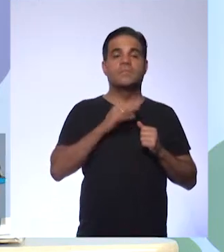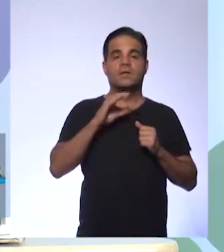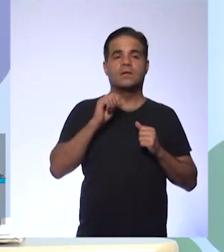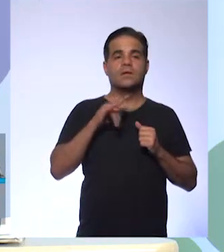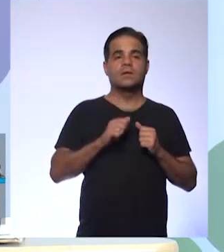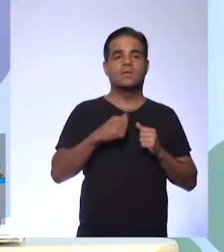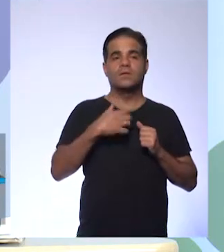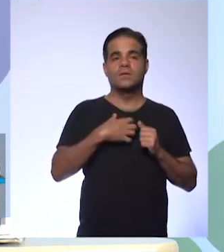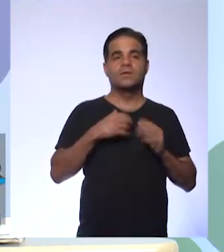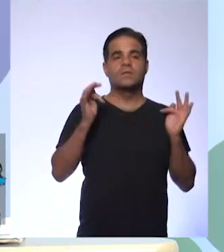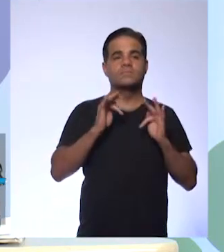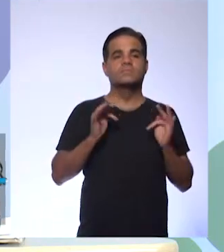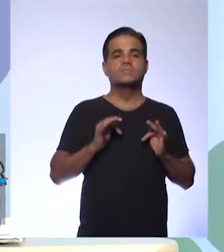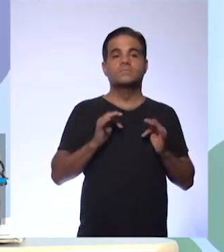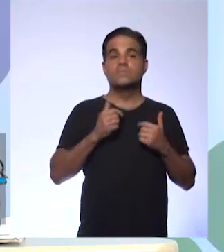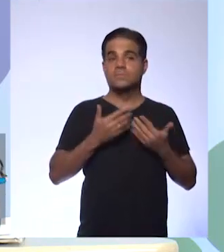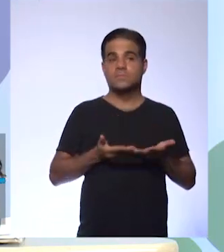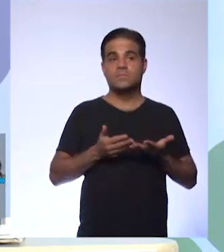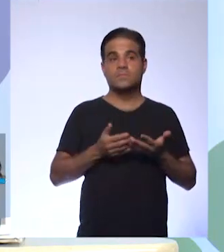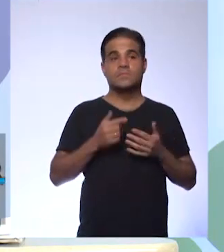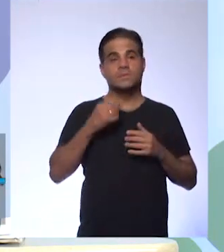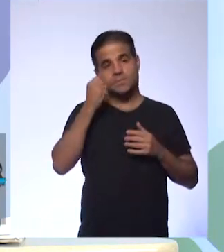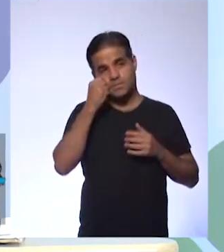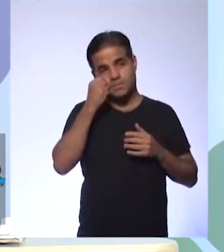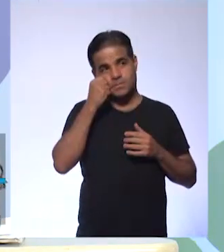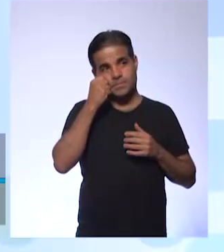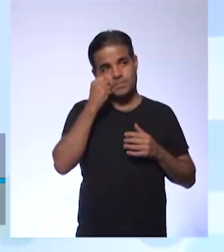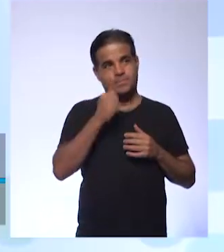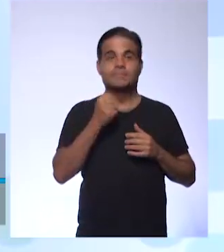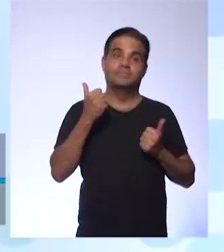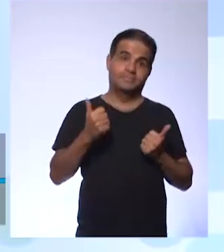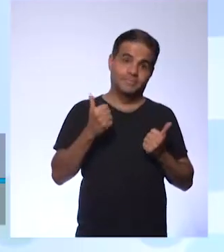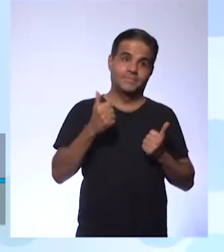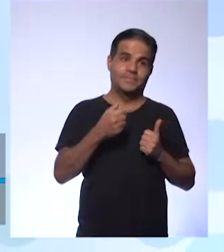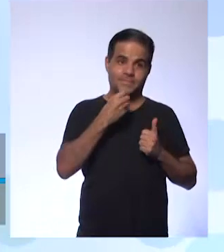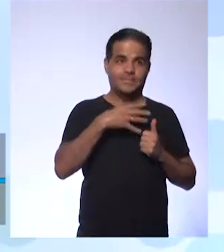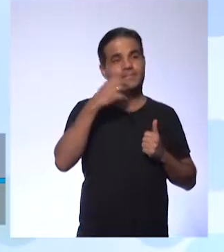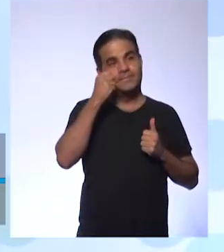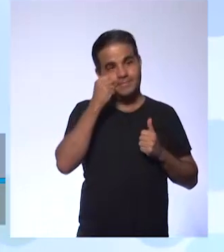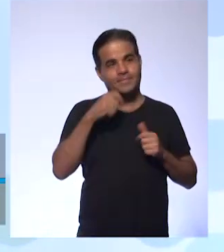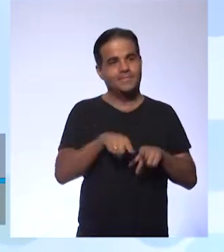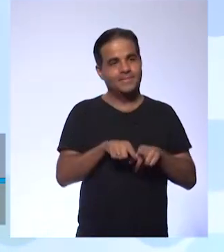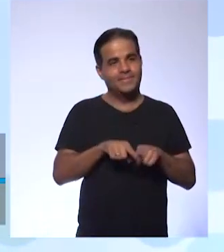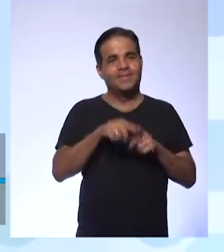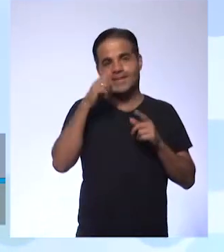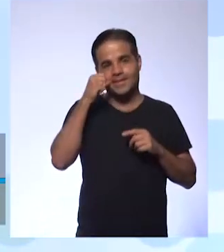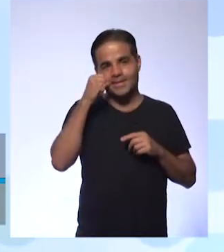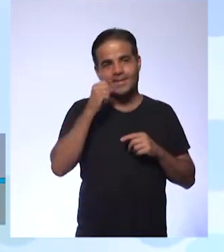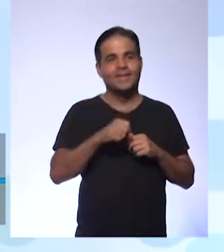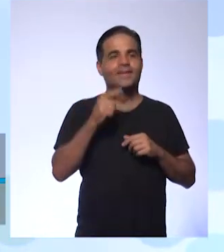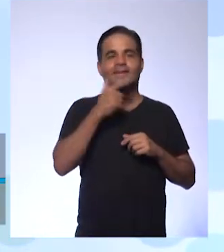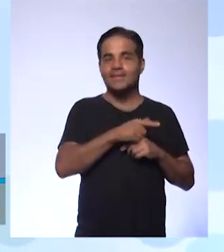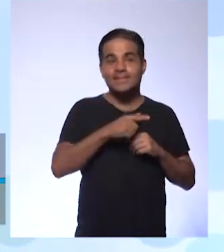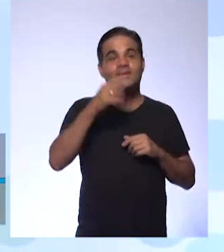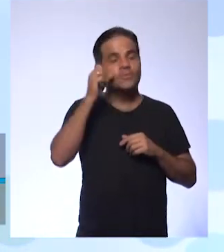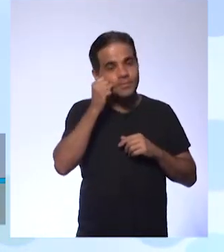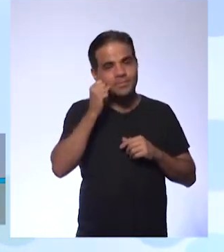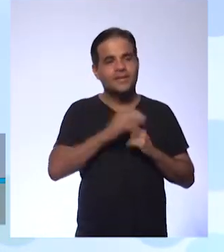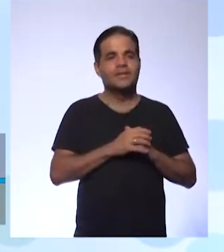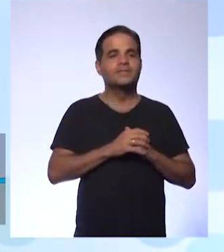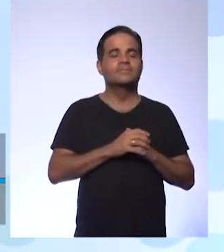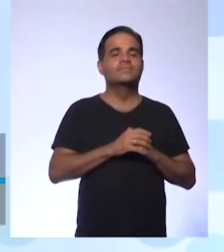Camila disse: eu fico muito feliz quando durmo. Oba! Quando dorme, eu também. Quando eu consigo